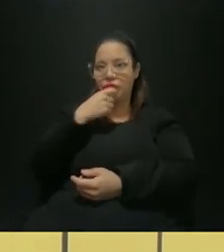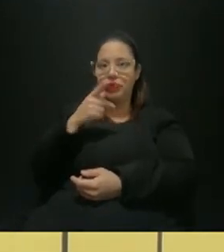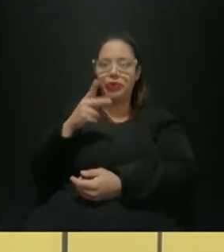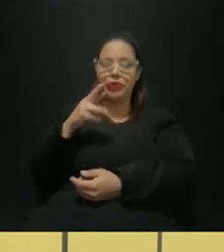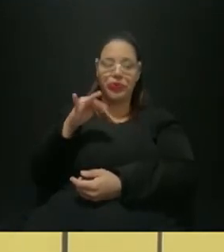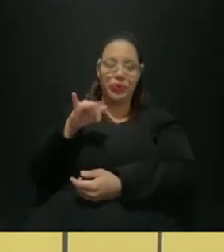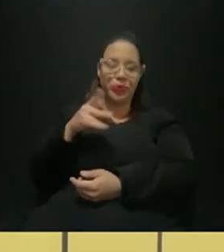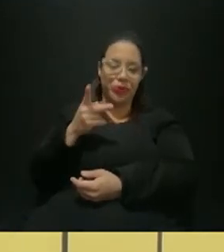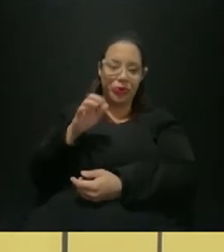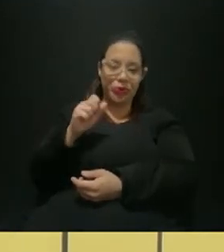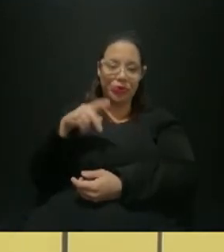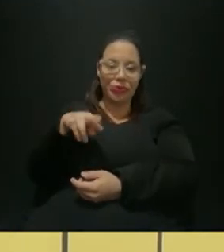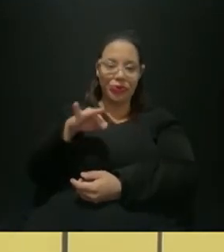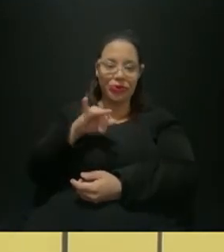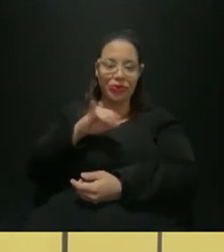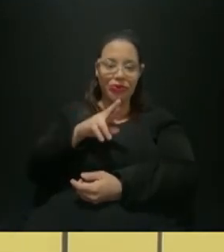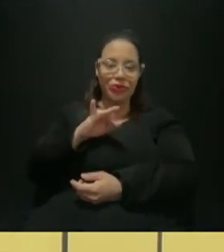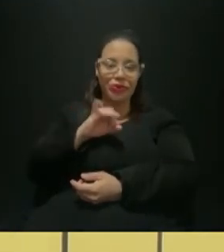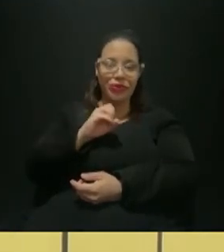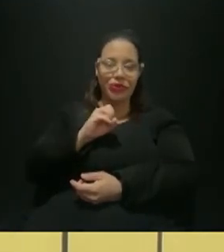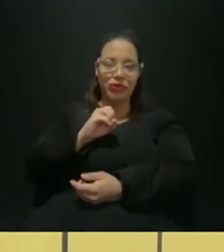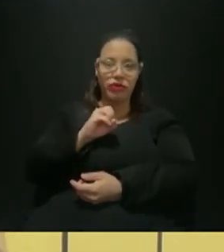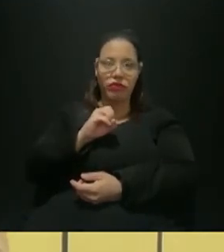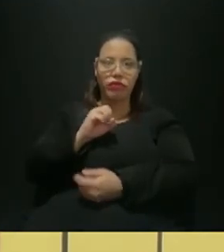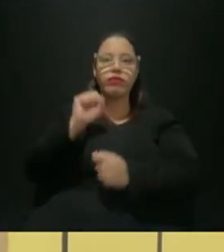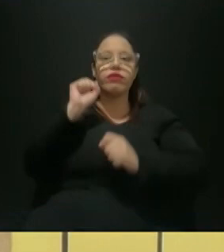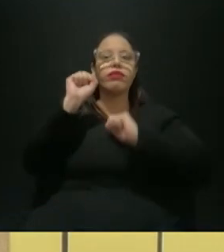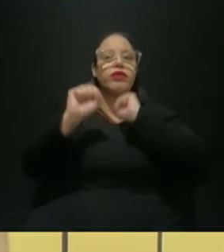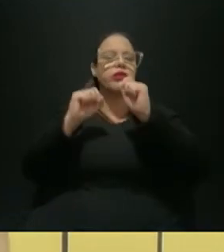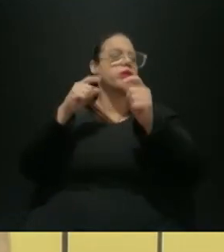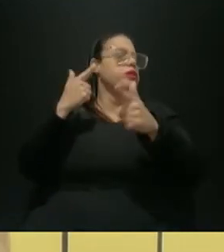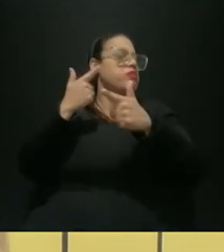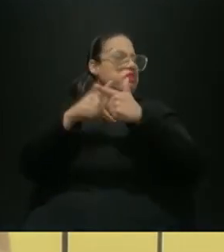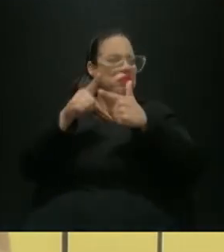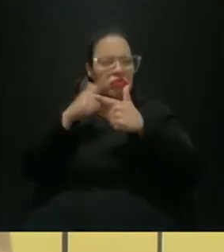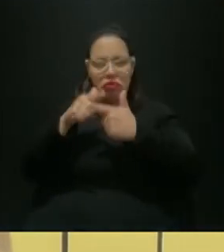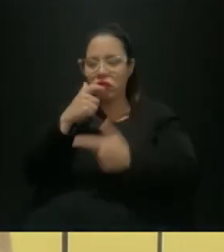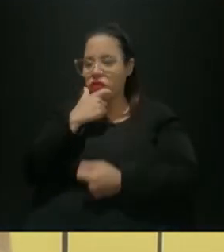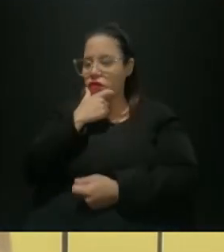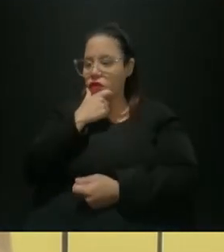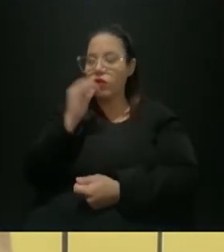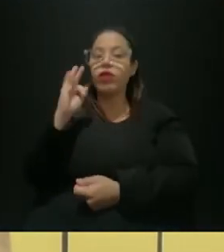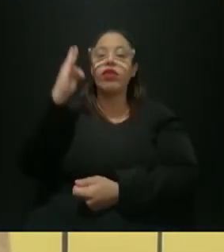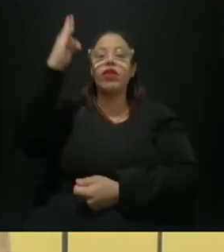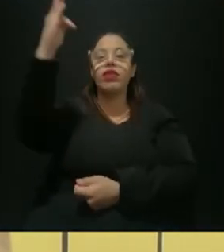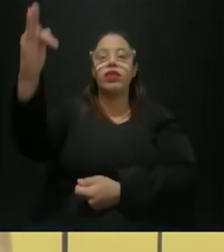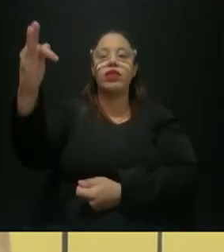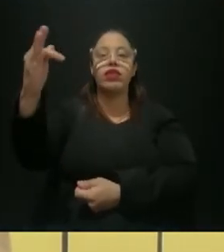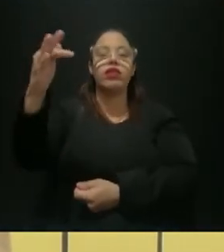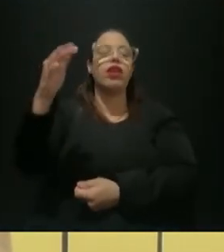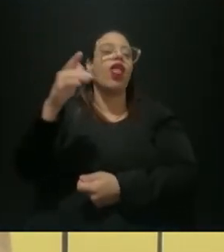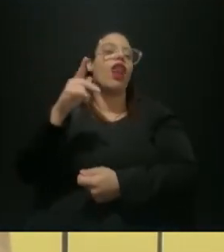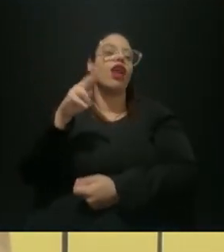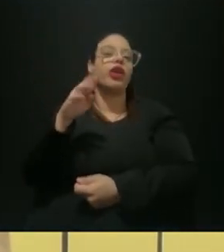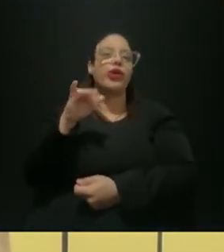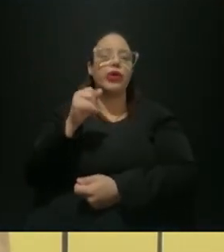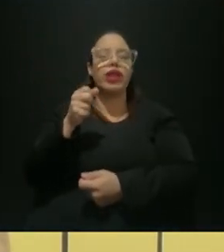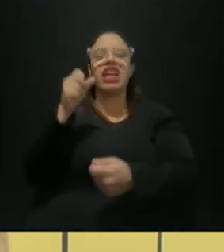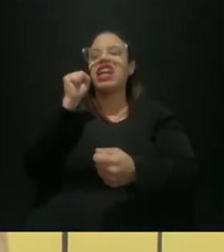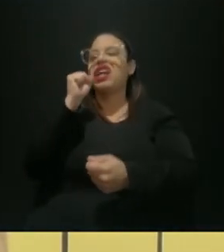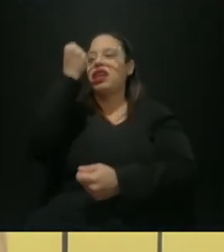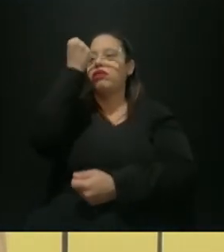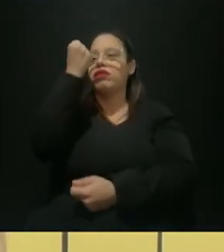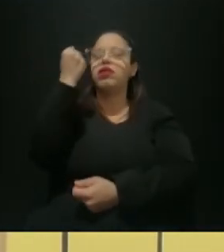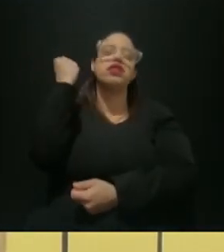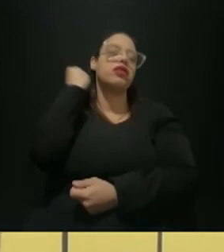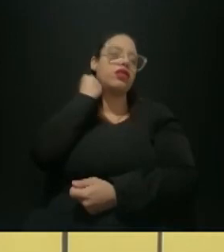é definitivo e isso piora muito e leva no futuro a lesões graves causadas pelo estresse tóxico precoce.